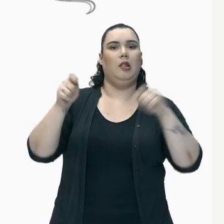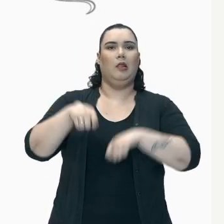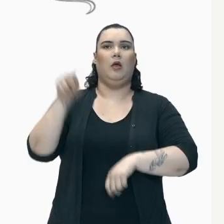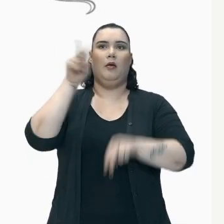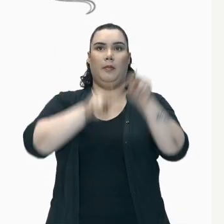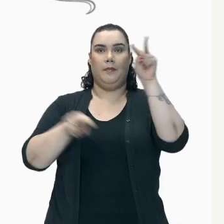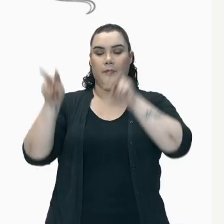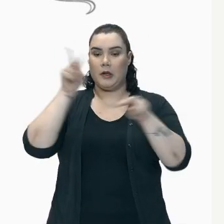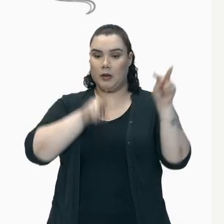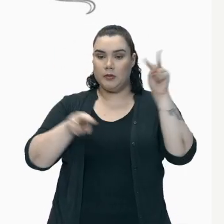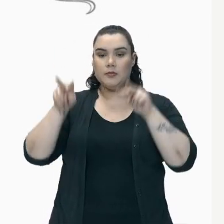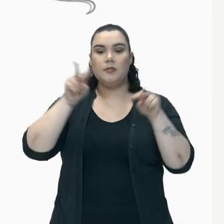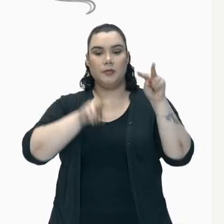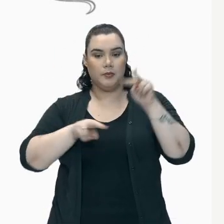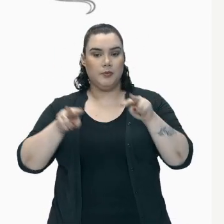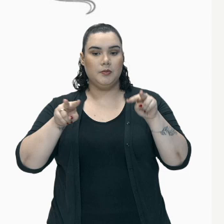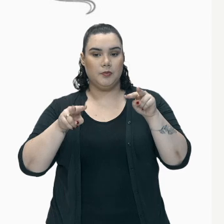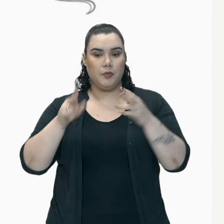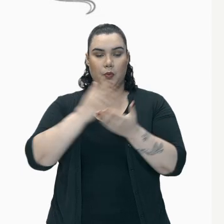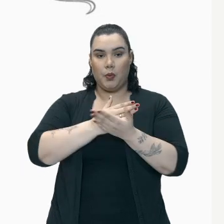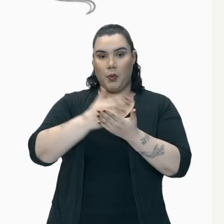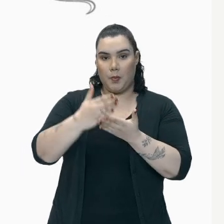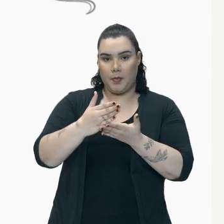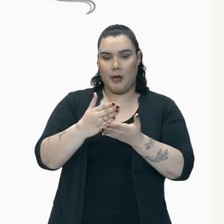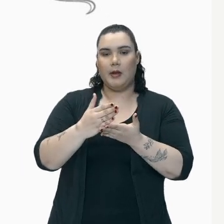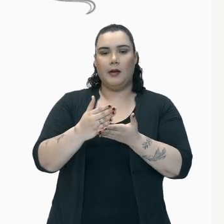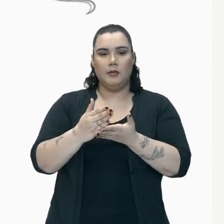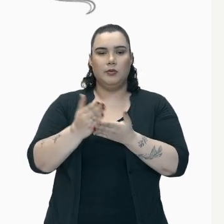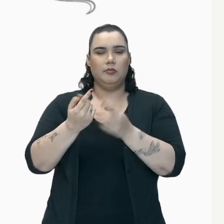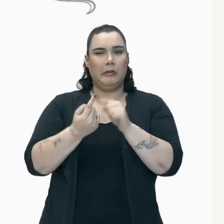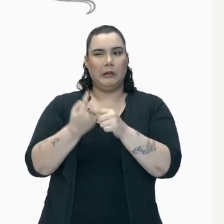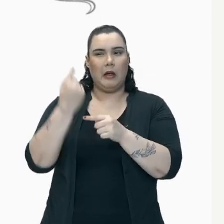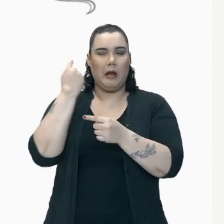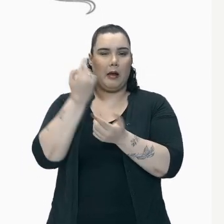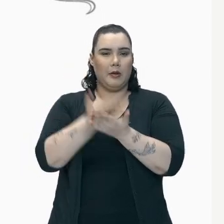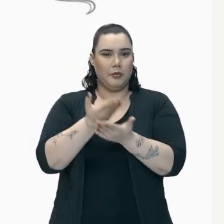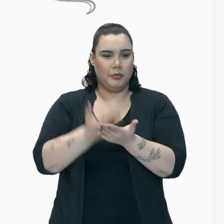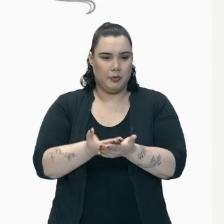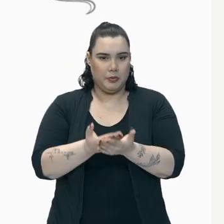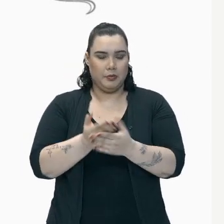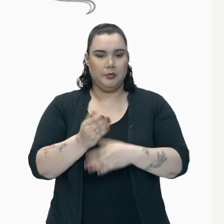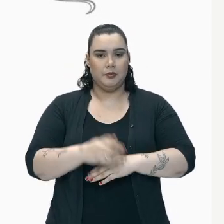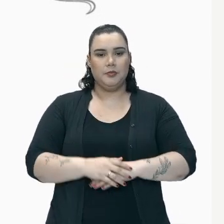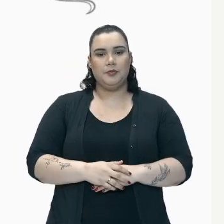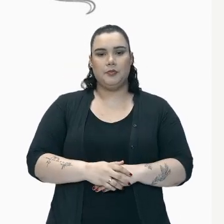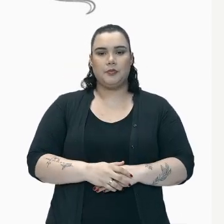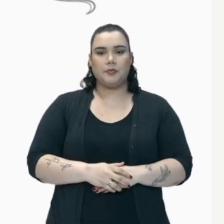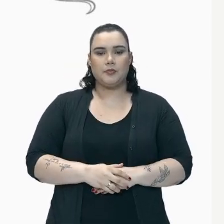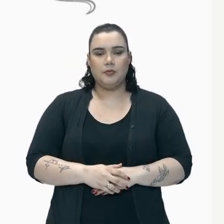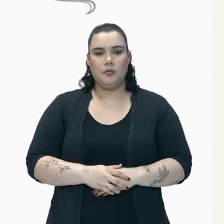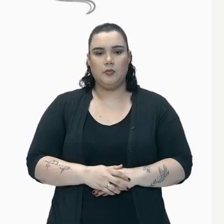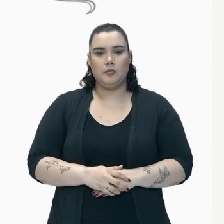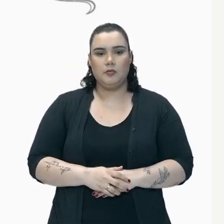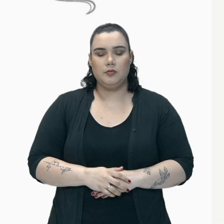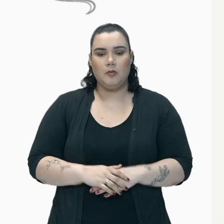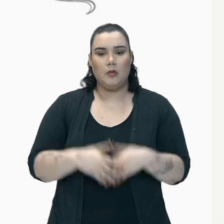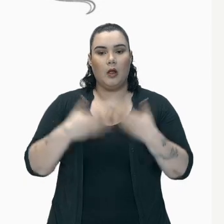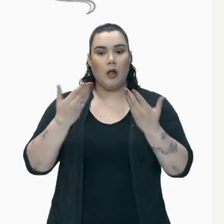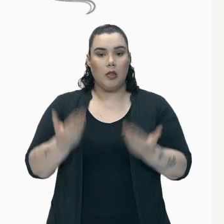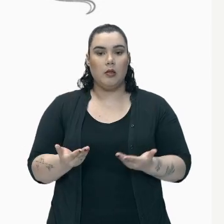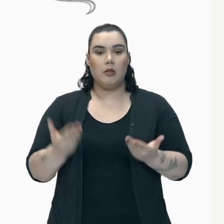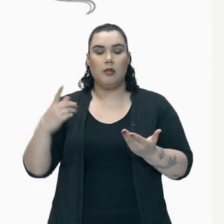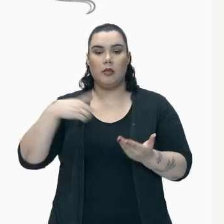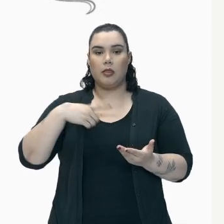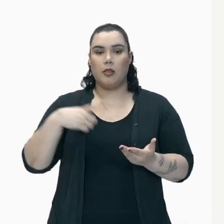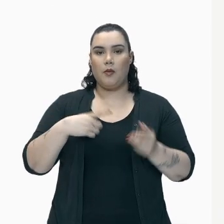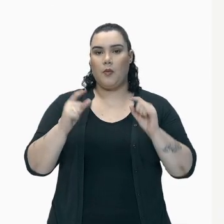observações que eram feitas aí no início desse conhecimento astronômico, né? E aí, pessoal, se misturava